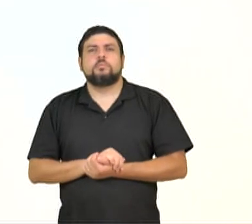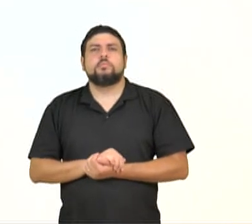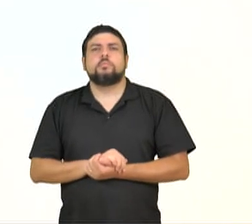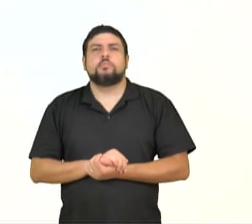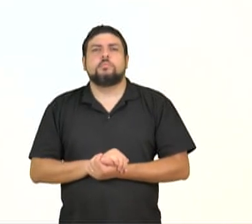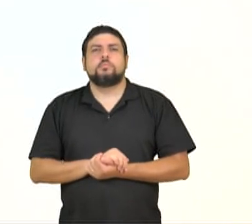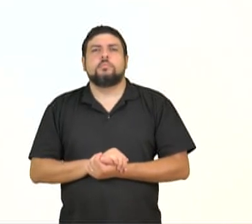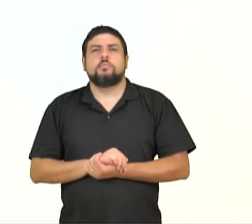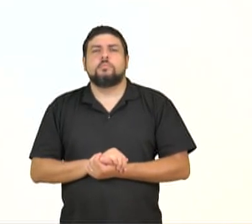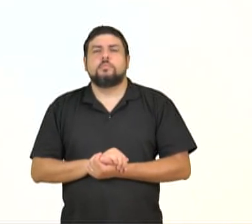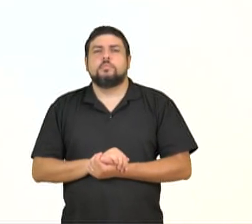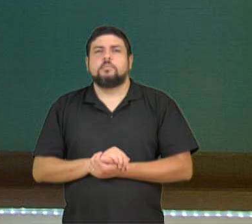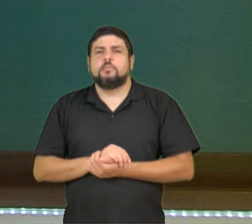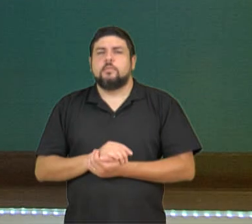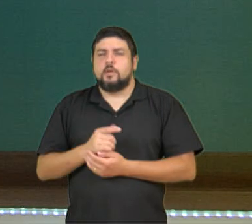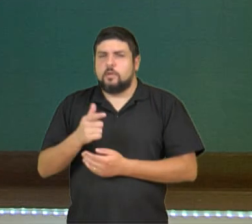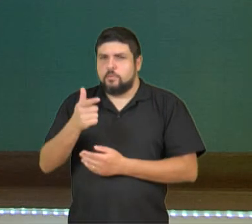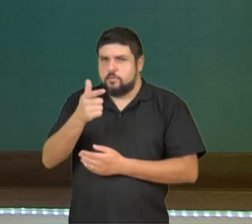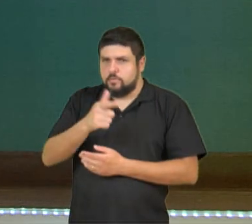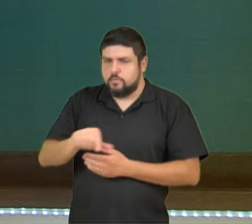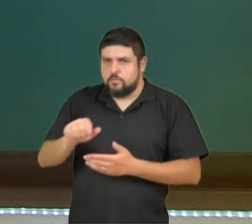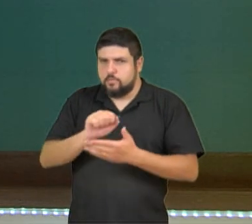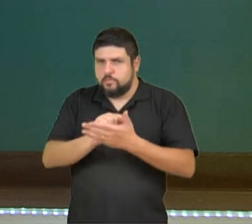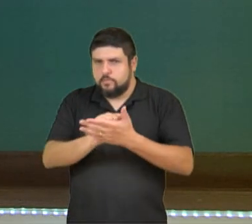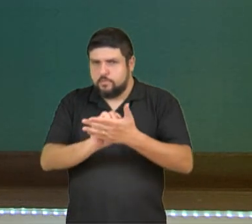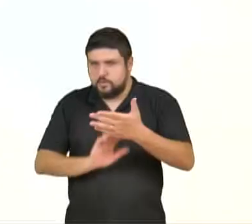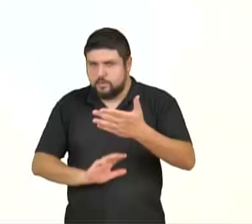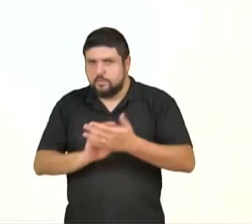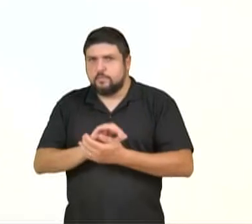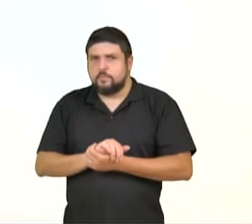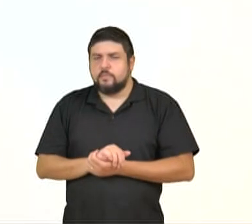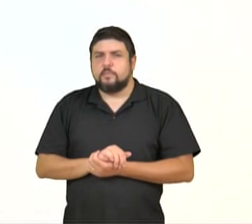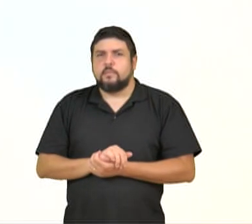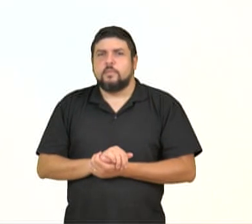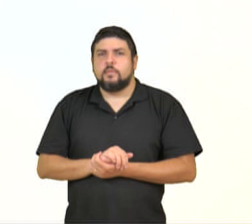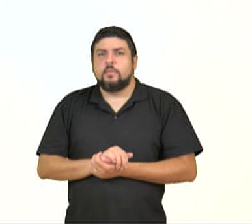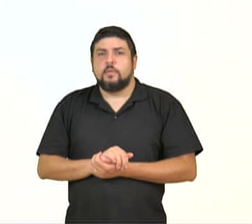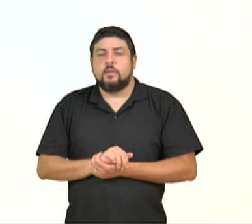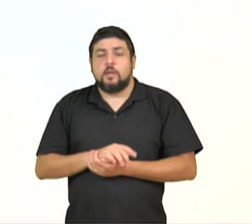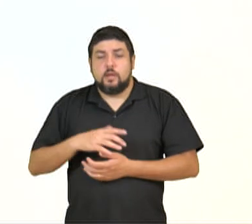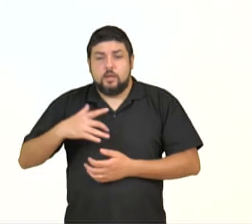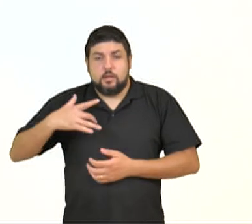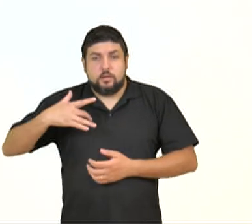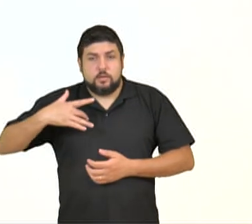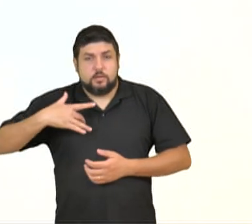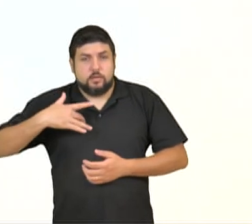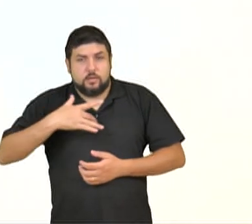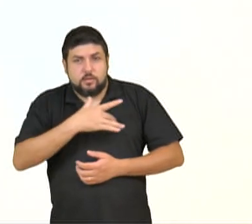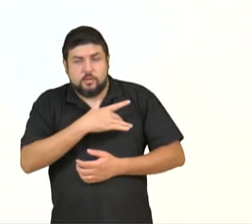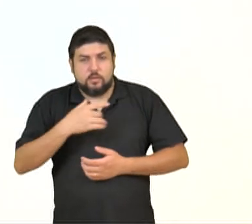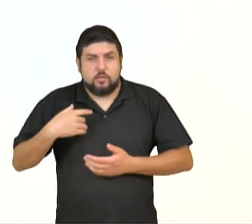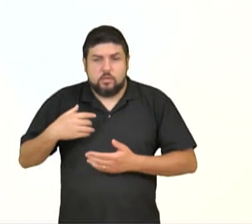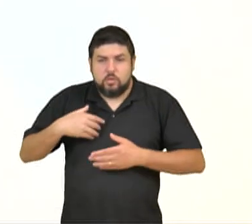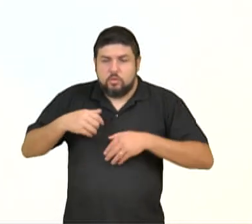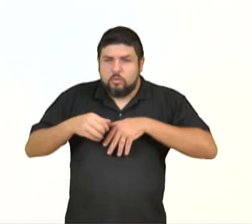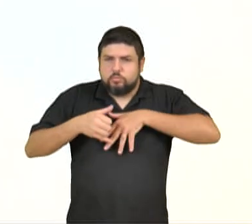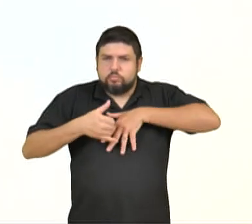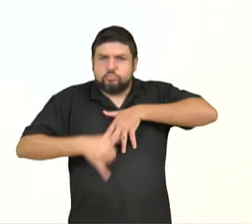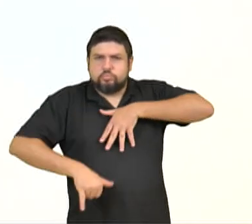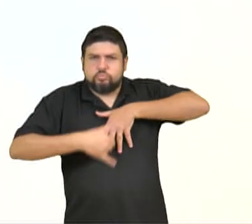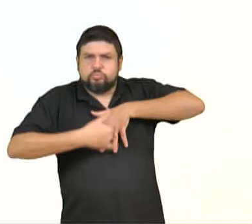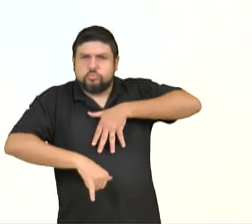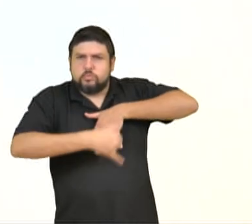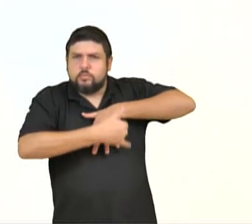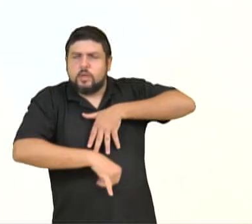E mais uma questão, a última da aula de hoje. A saúde do sistema linfático, ela é de extrema